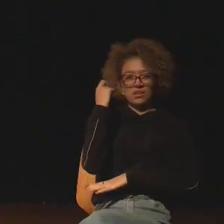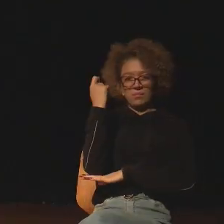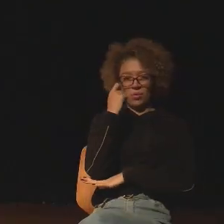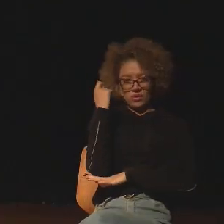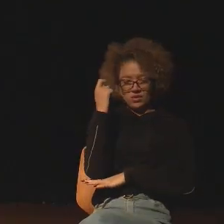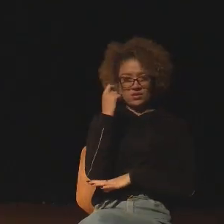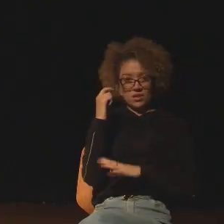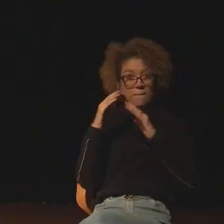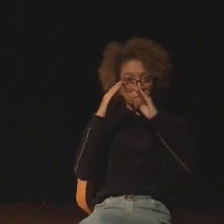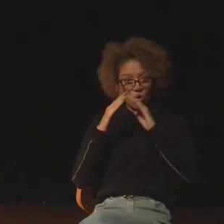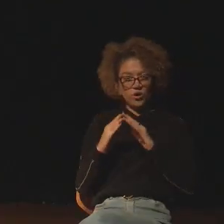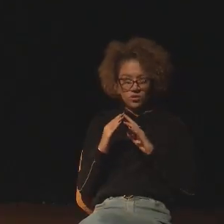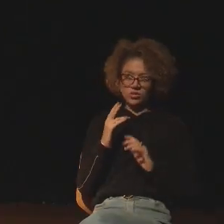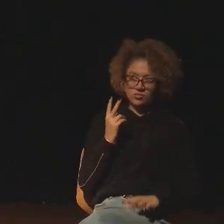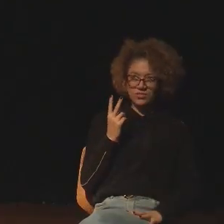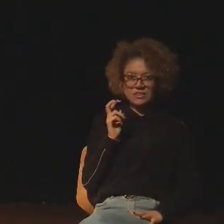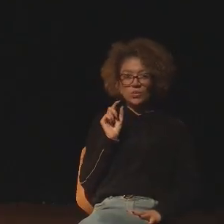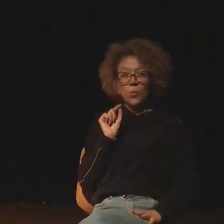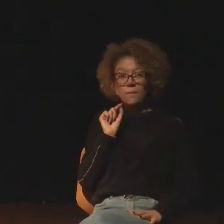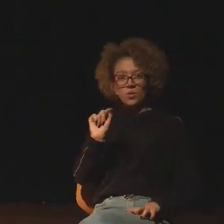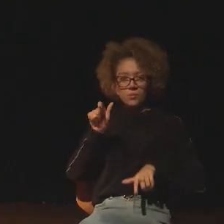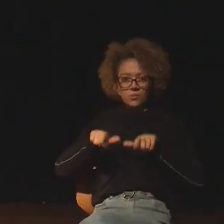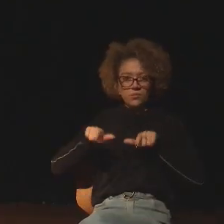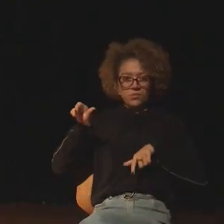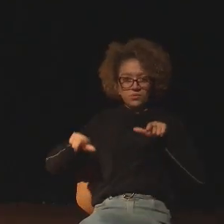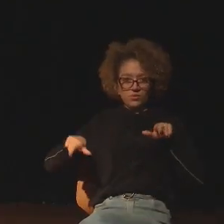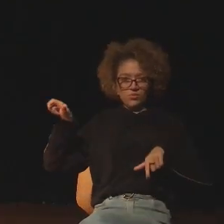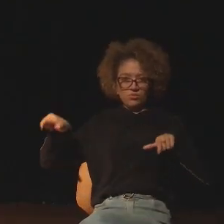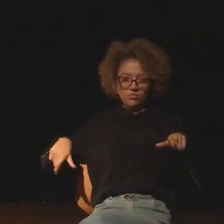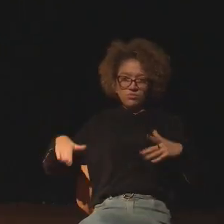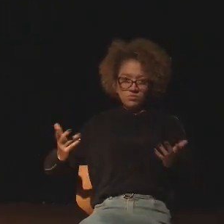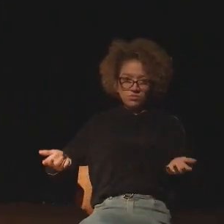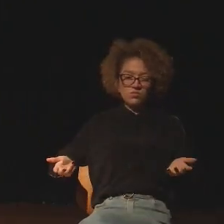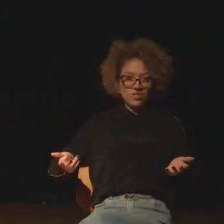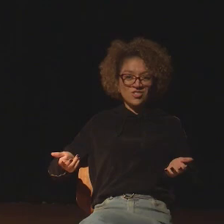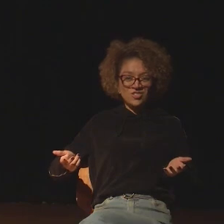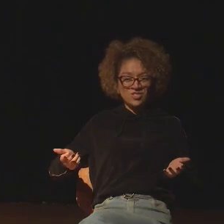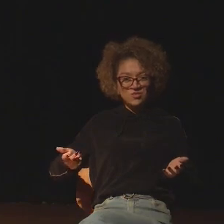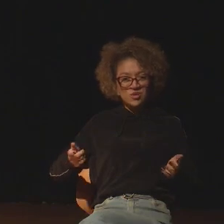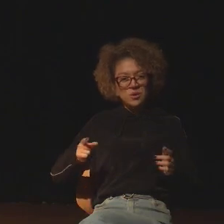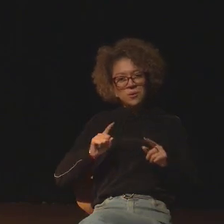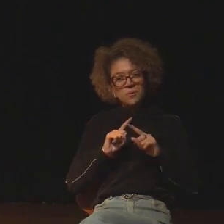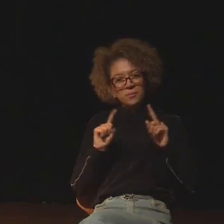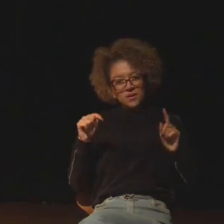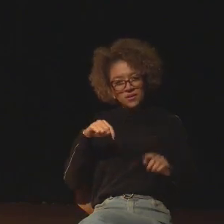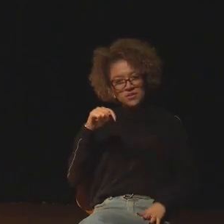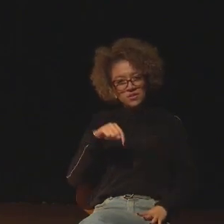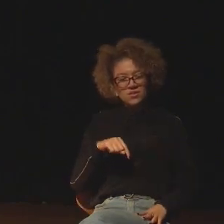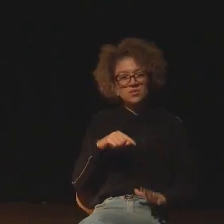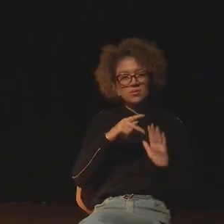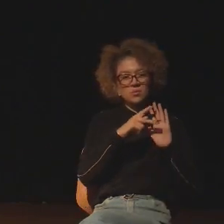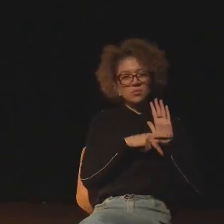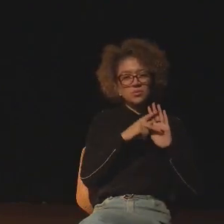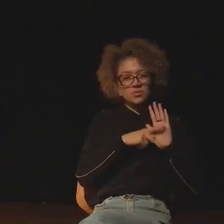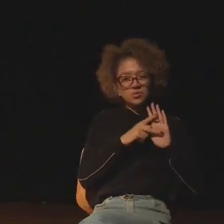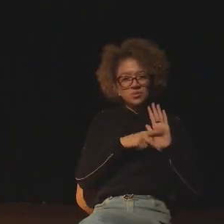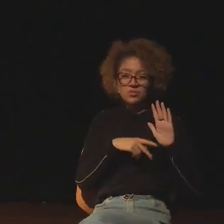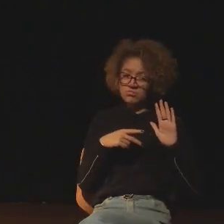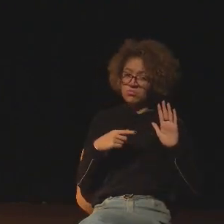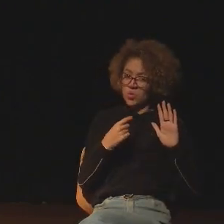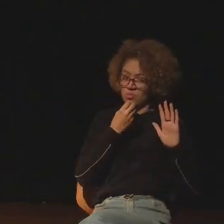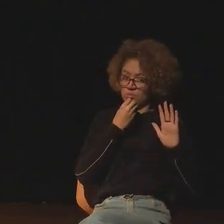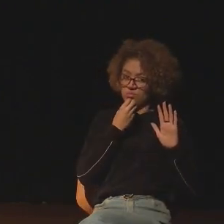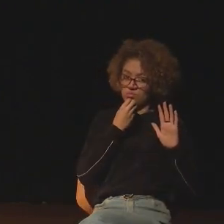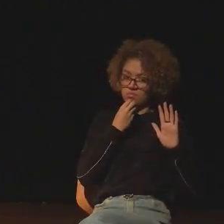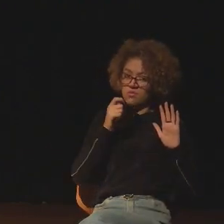mil pessoas. São 25 mil pessoas que são impactadas. E o processo de construção de um projeto poderia ter levado